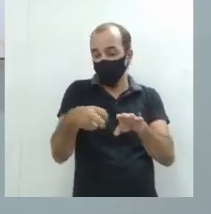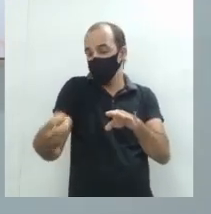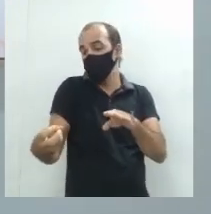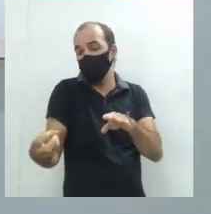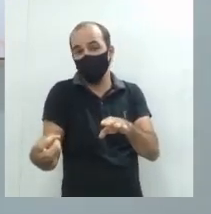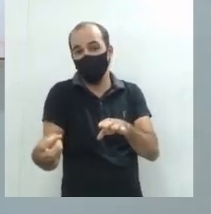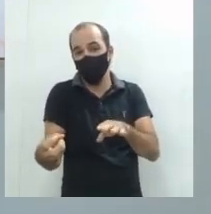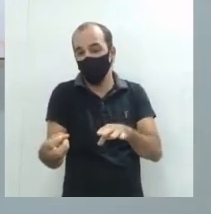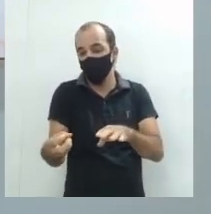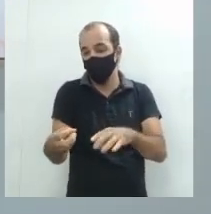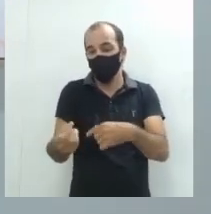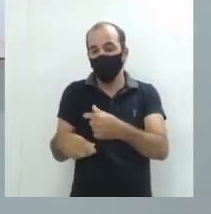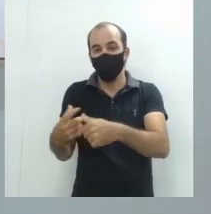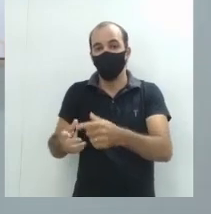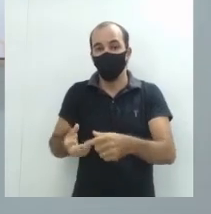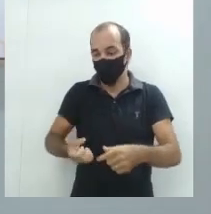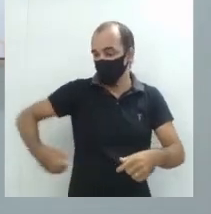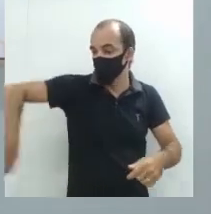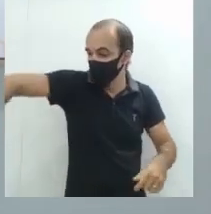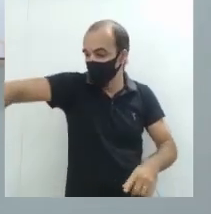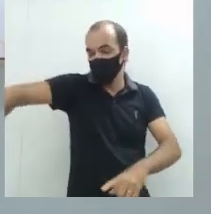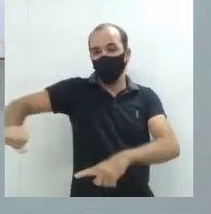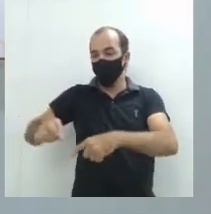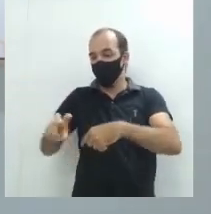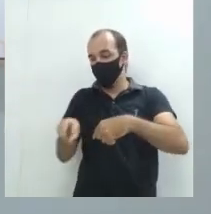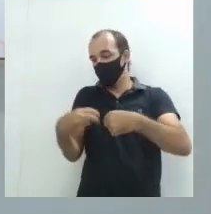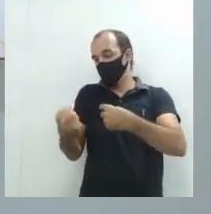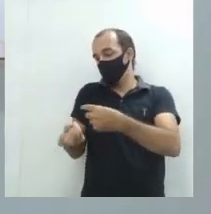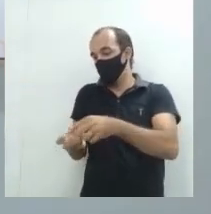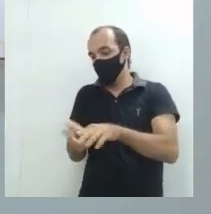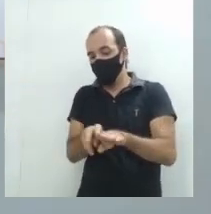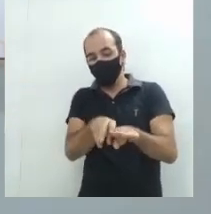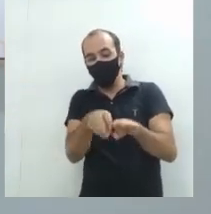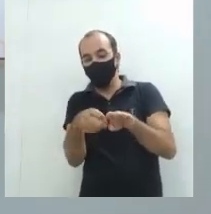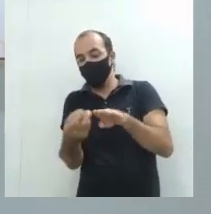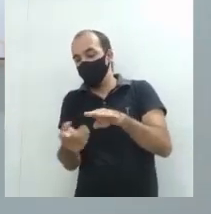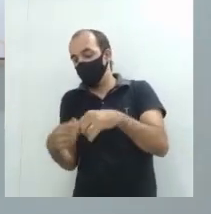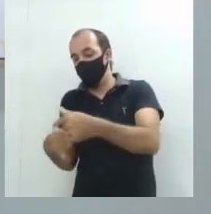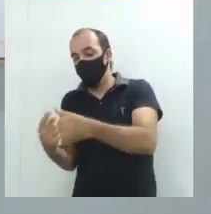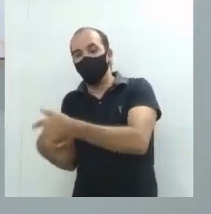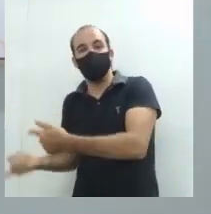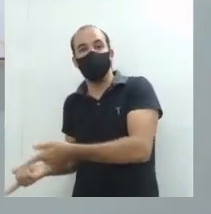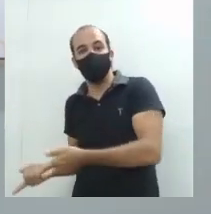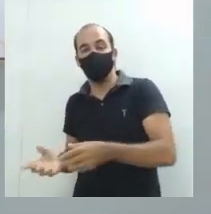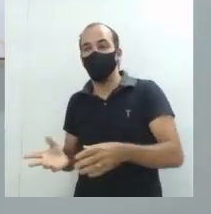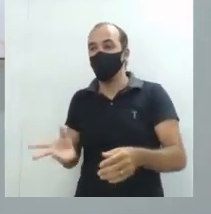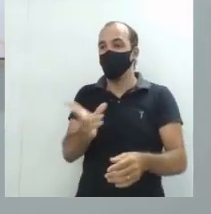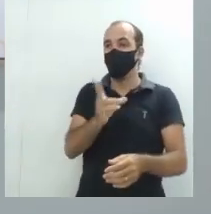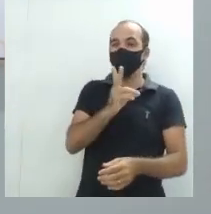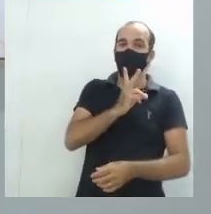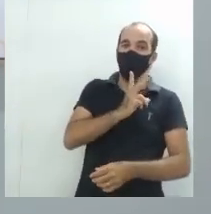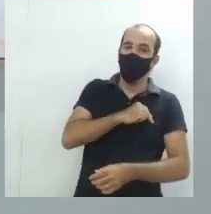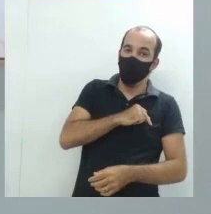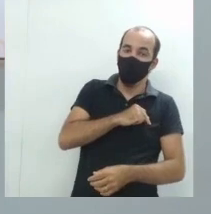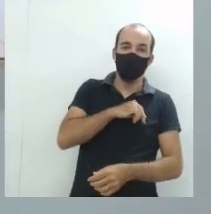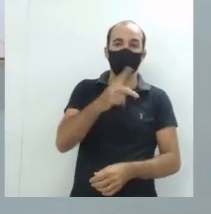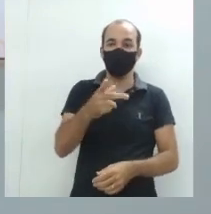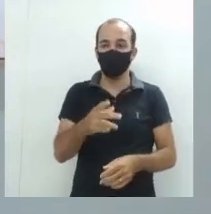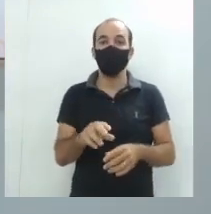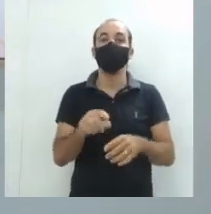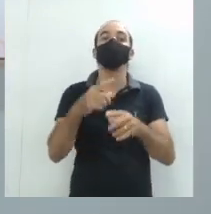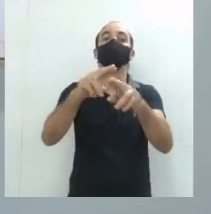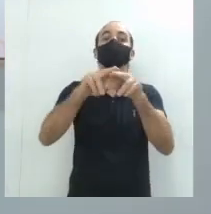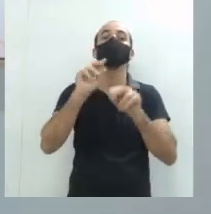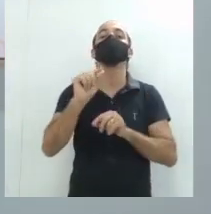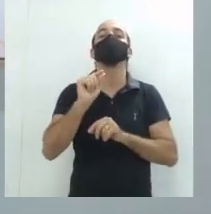a direção tangente, a porta abre e ela vai reto. Não foi você que assassinou sua sogra, não. Foi a inércia,